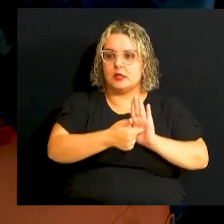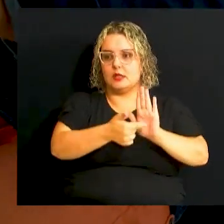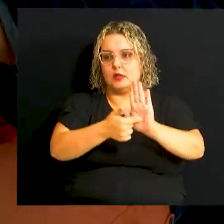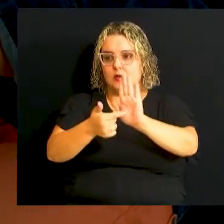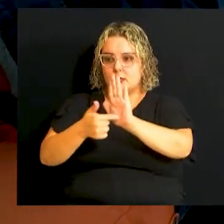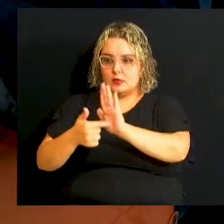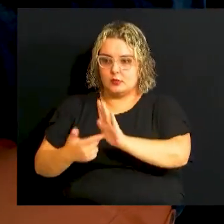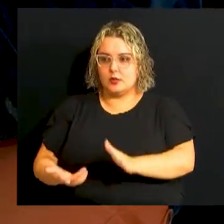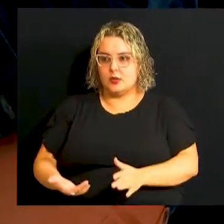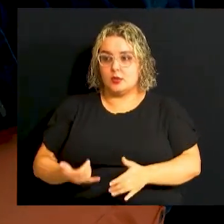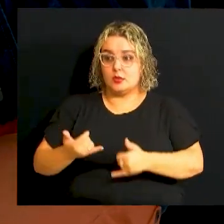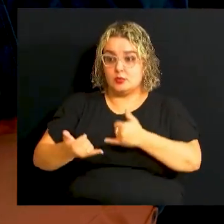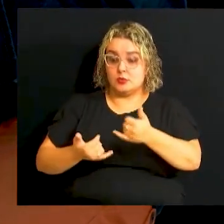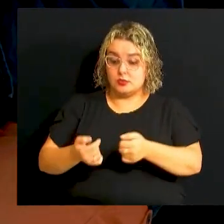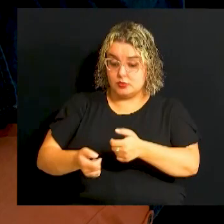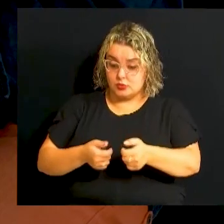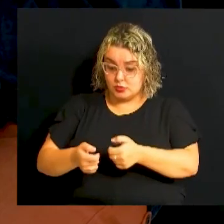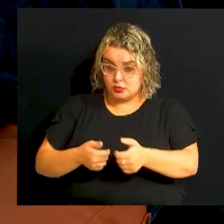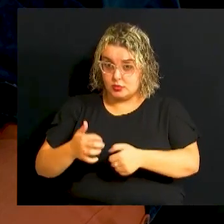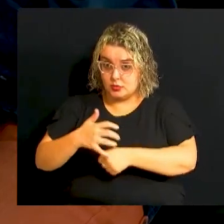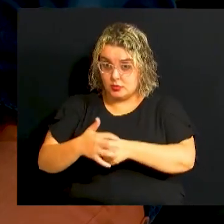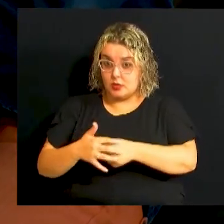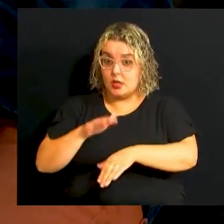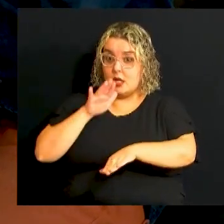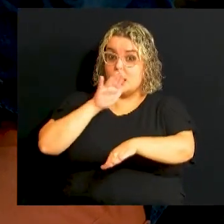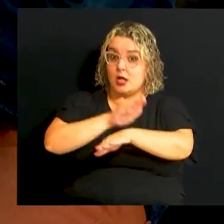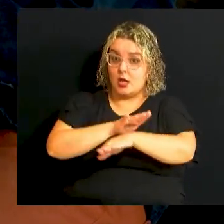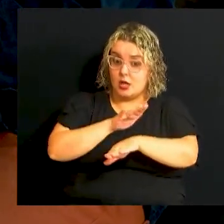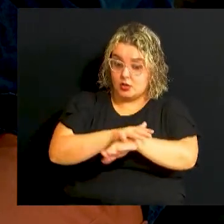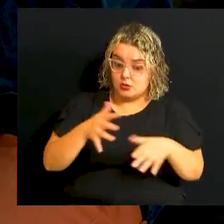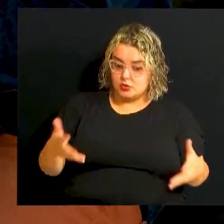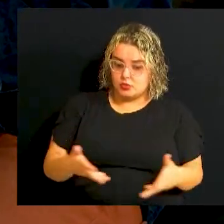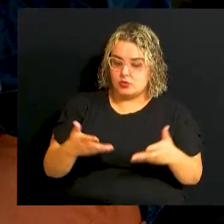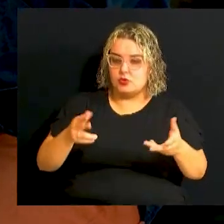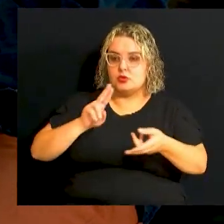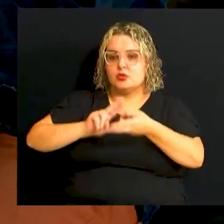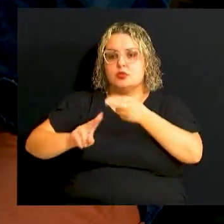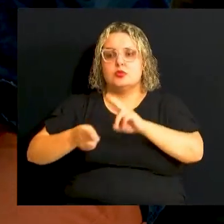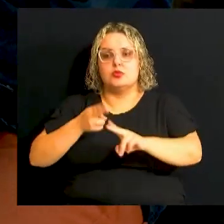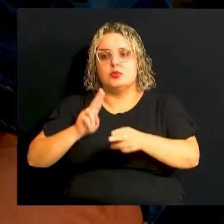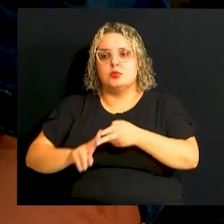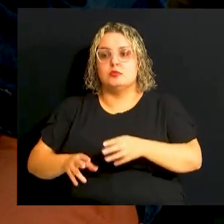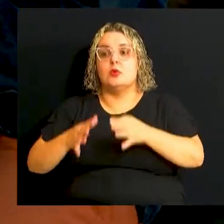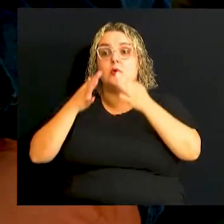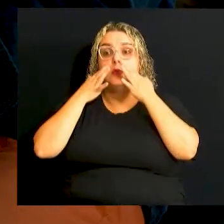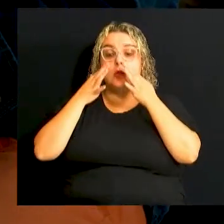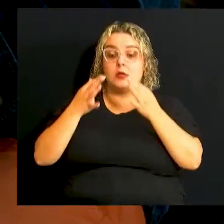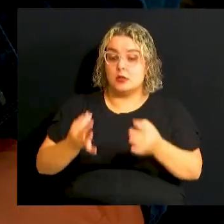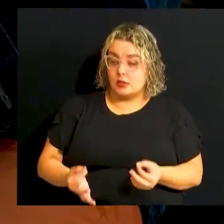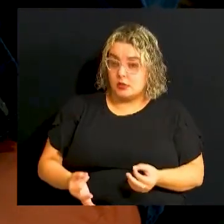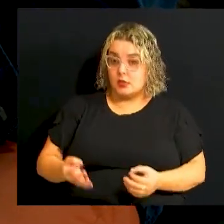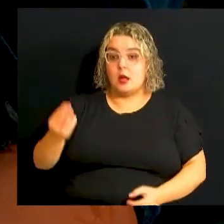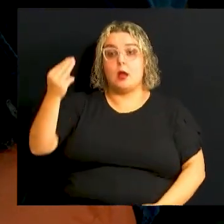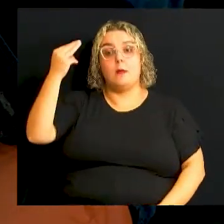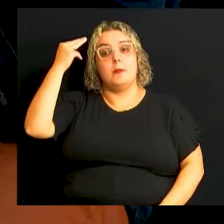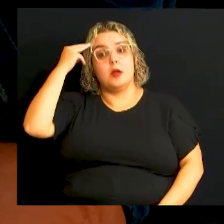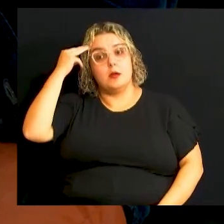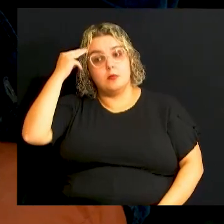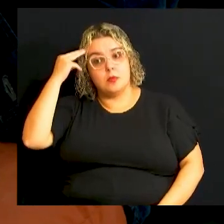mostram o quanto que os jogos eletrônicos eles ajudam no estímulo de habilidades como